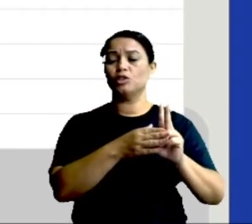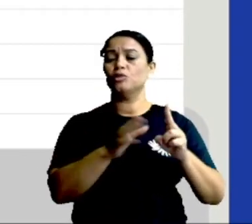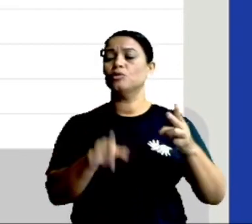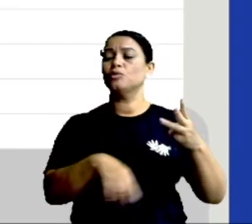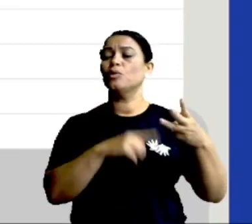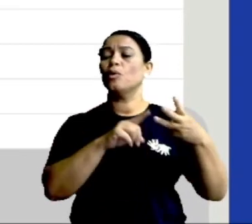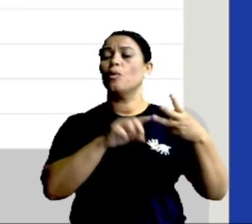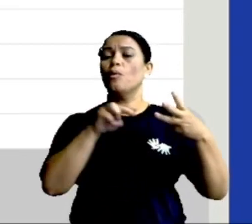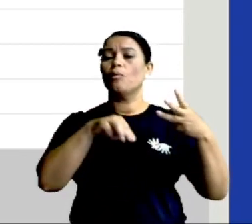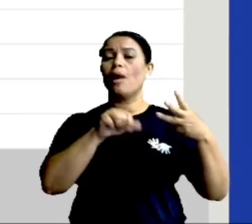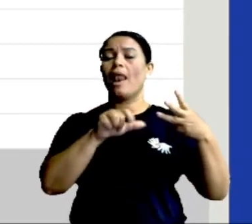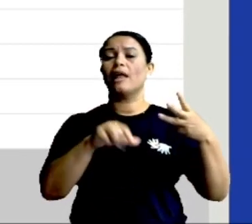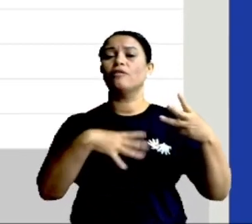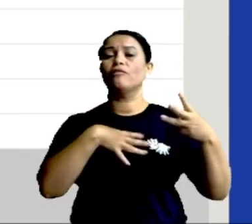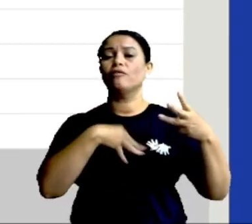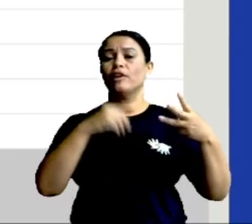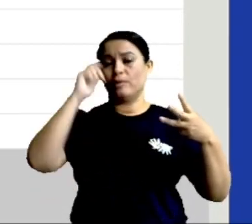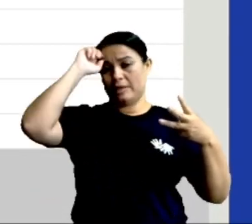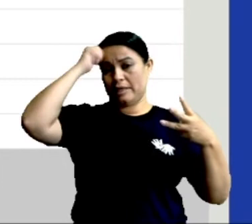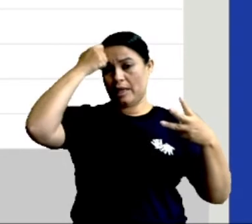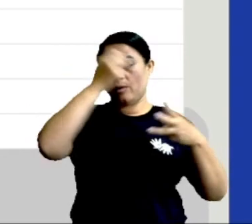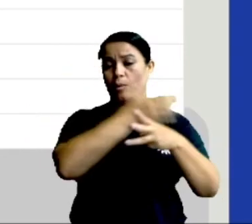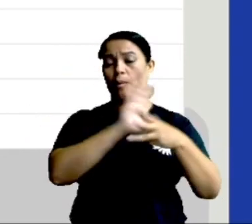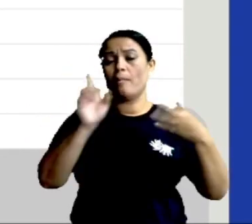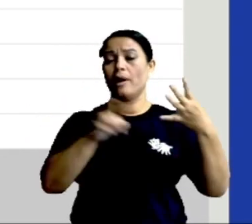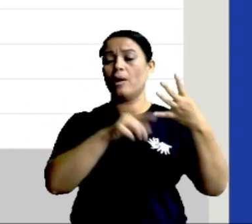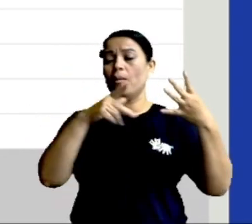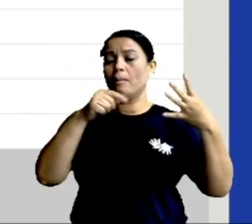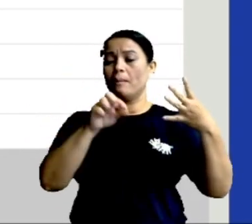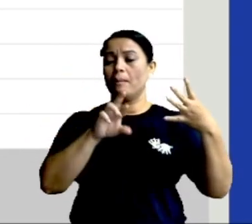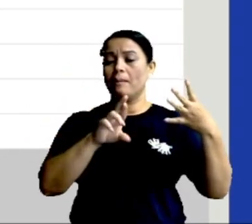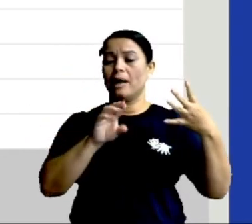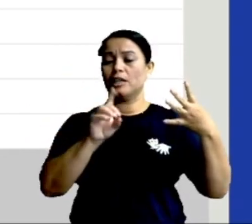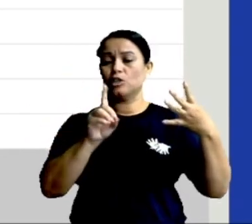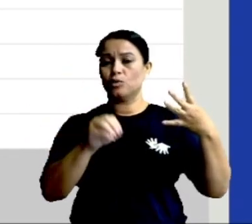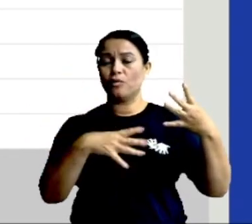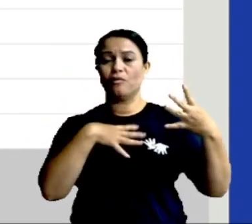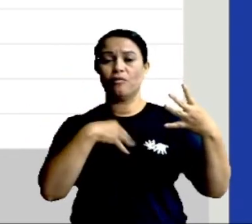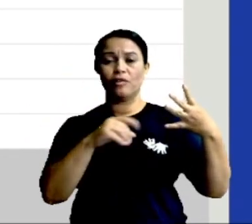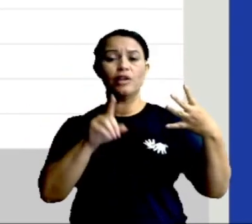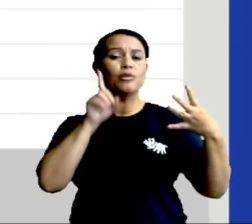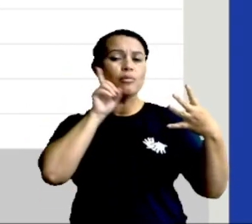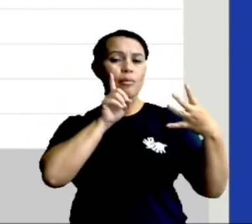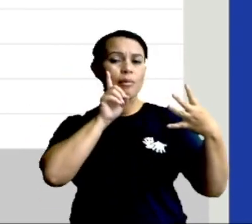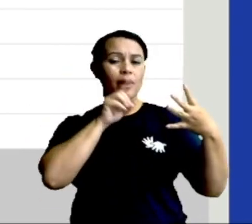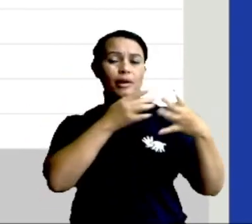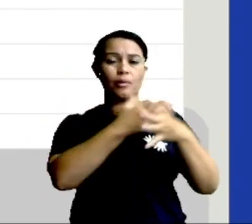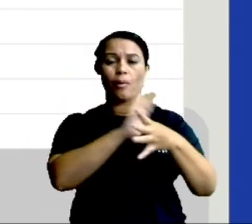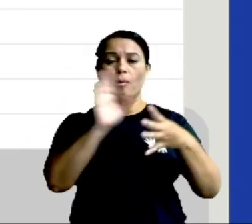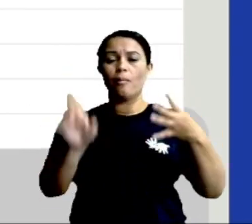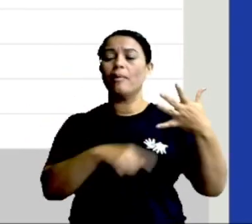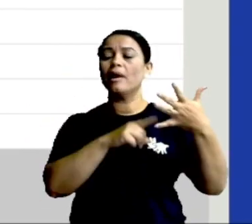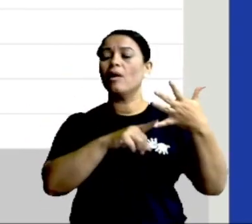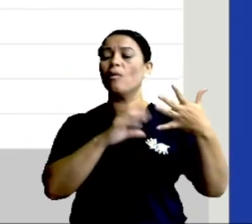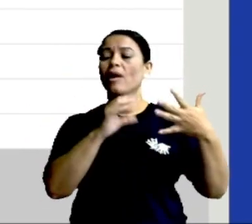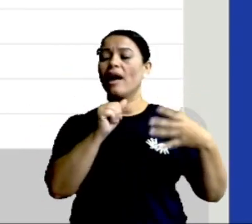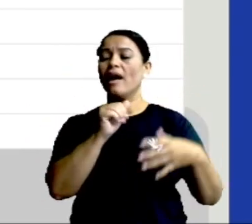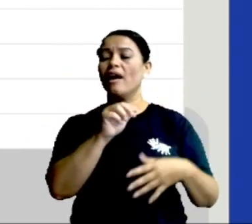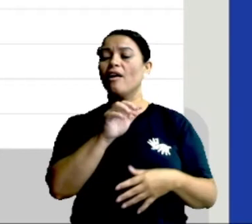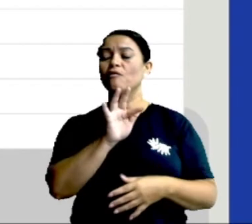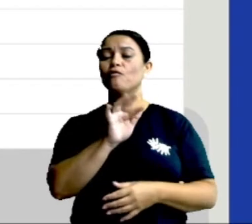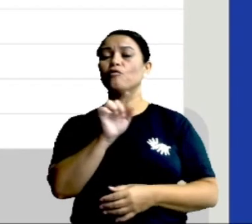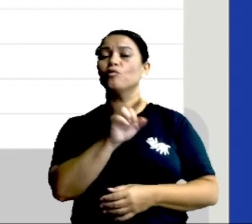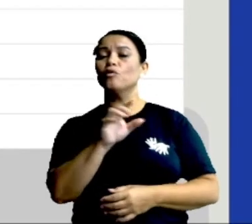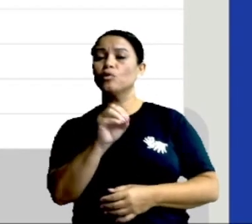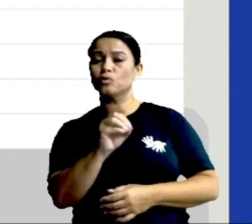de negro com o branco. O pardo, filho de mulato com branco. O cafuso é o filho